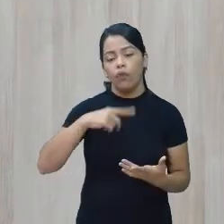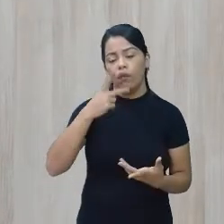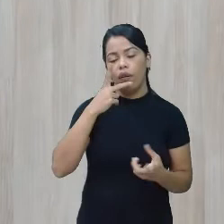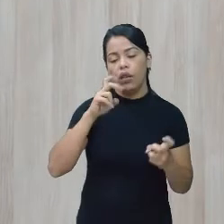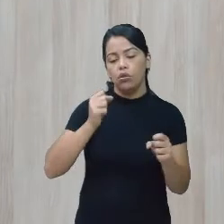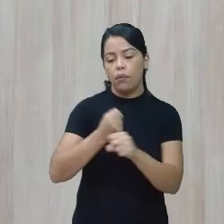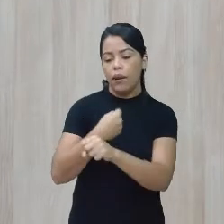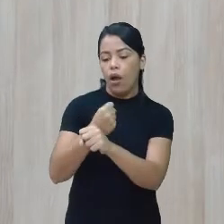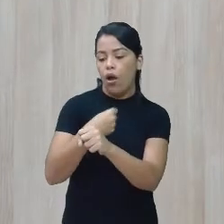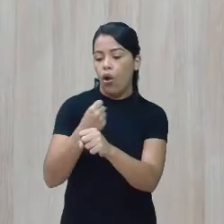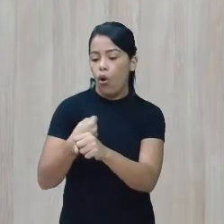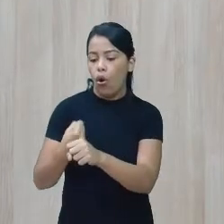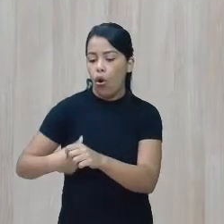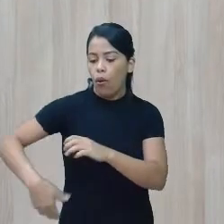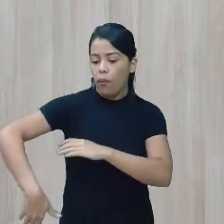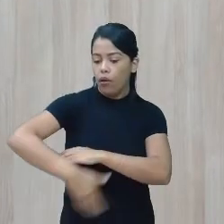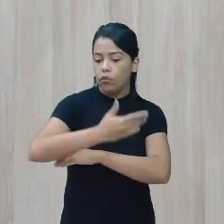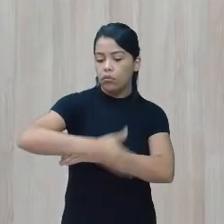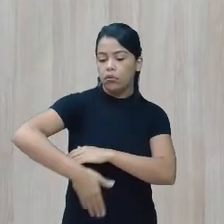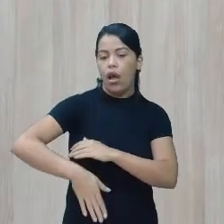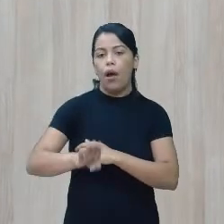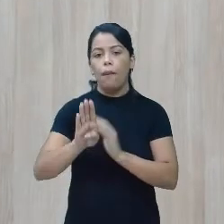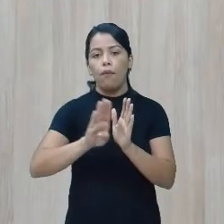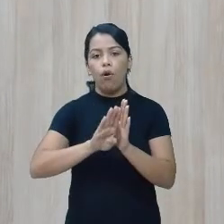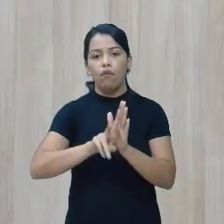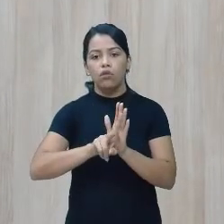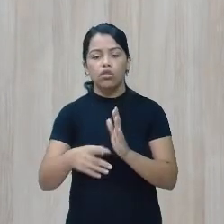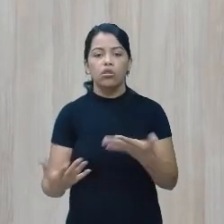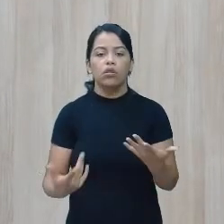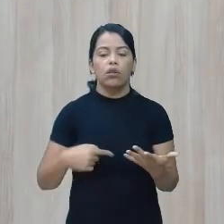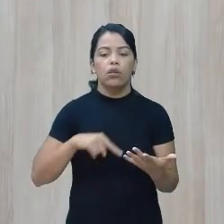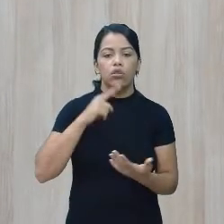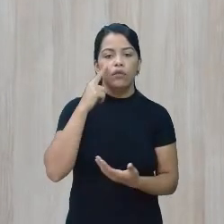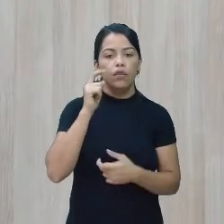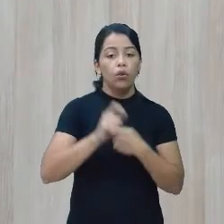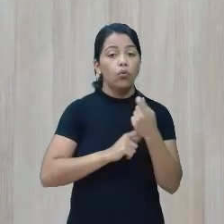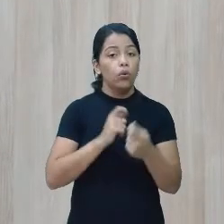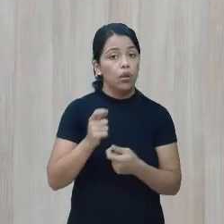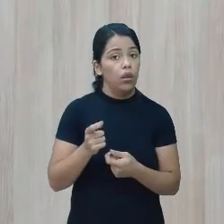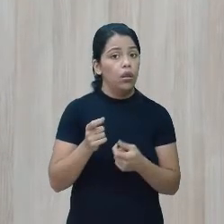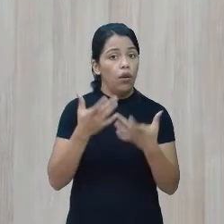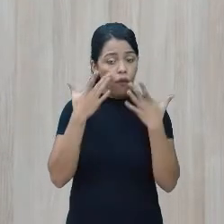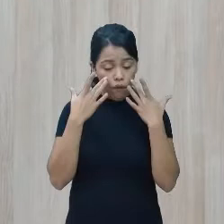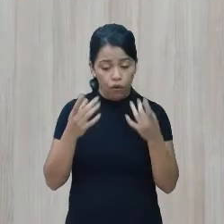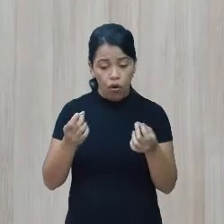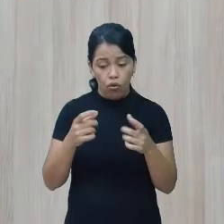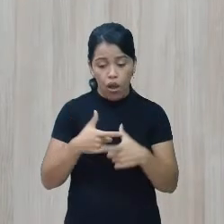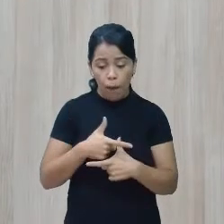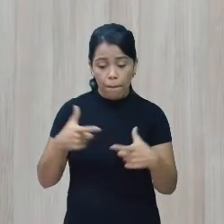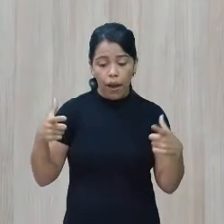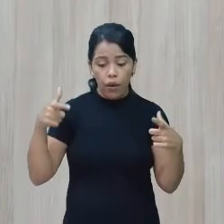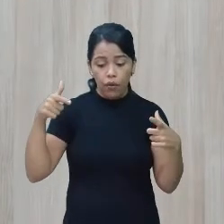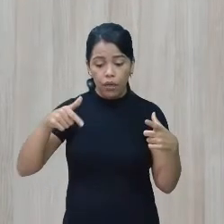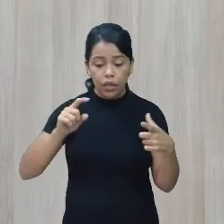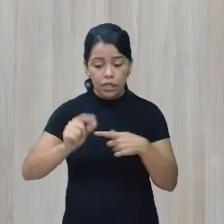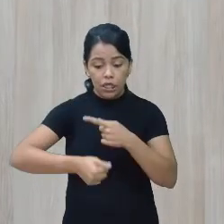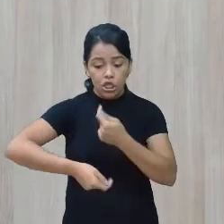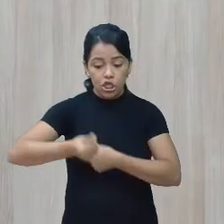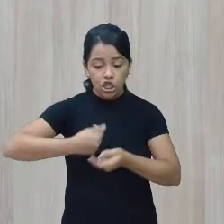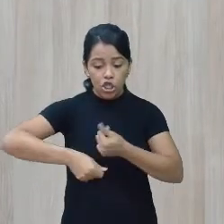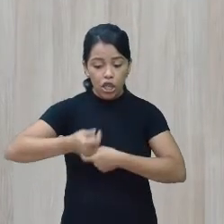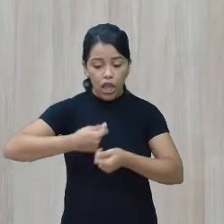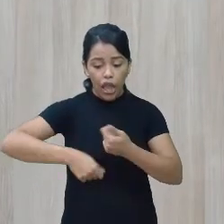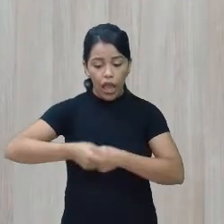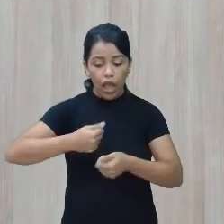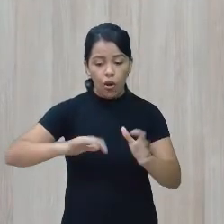Conde da Boa Vista, né, ou do Barão da Boa Vista no período, e que eu demarcava justamente o seguinte, né, grande parte desse capital que estava sendo